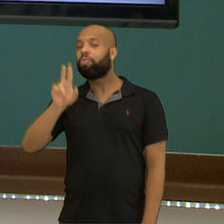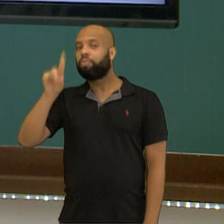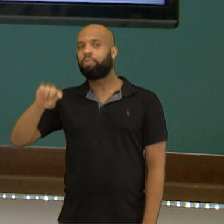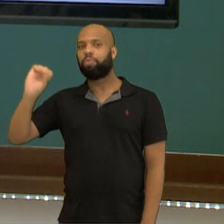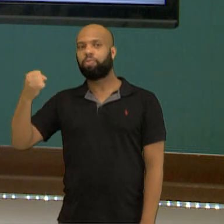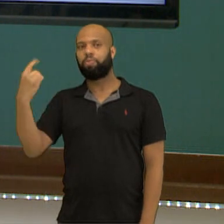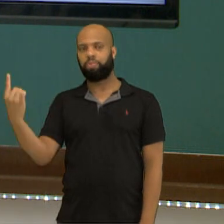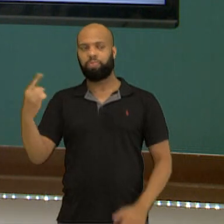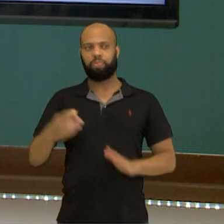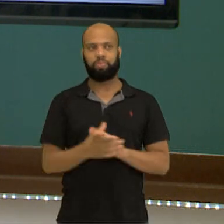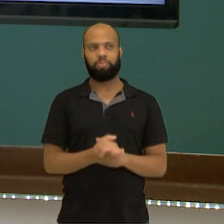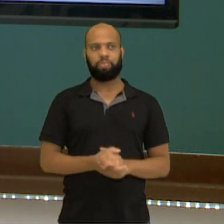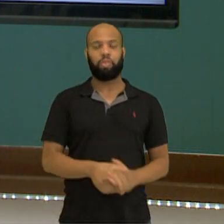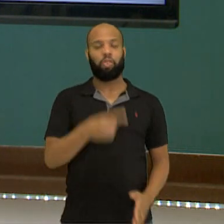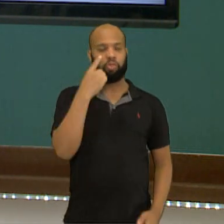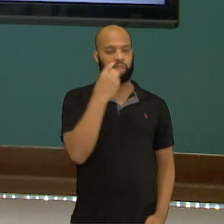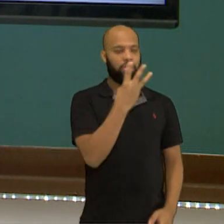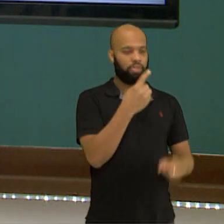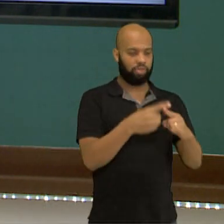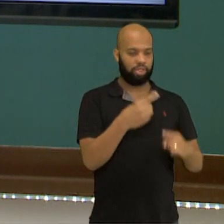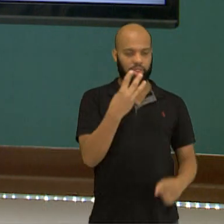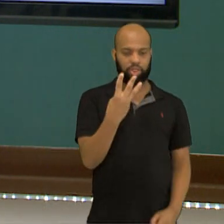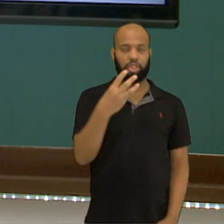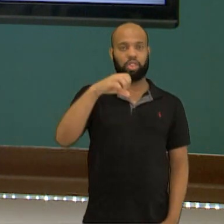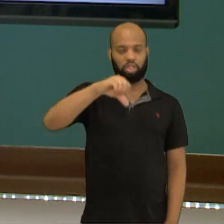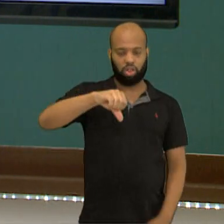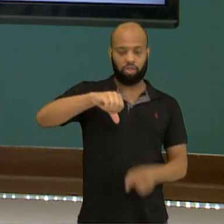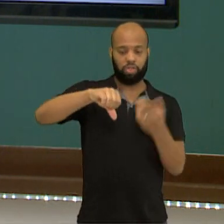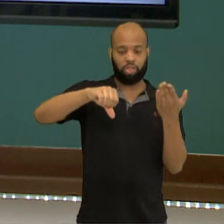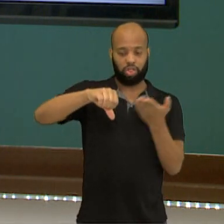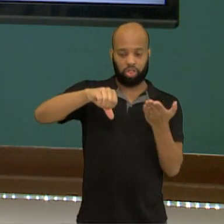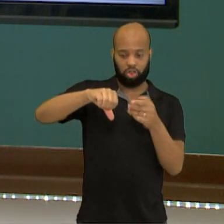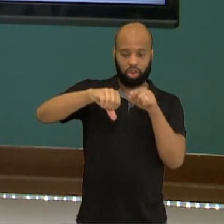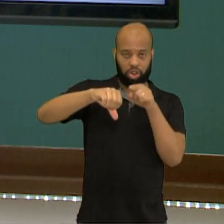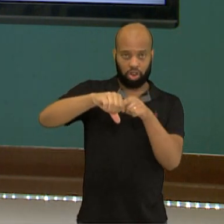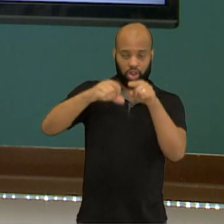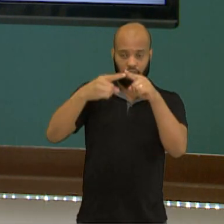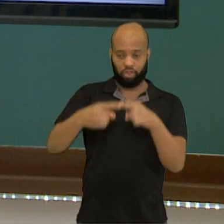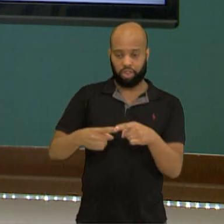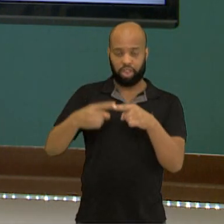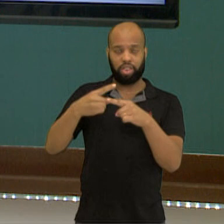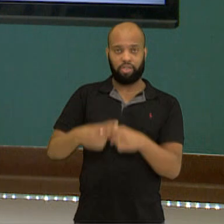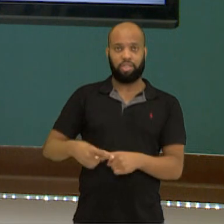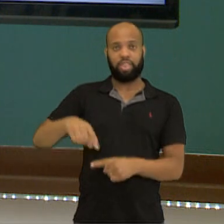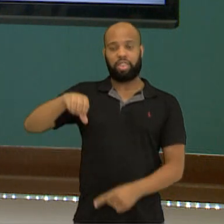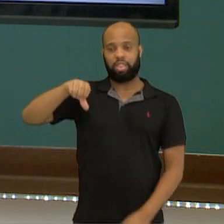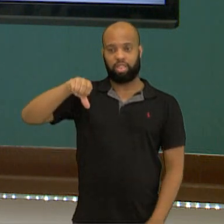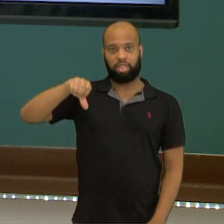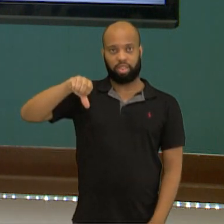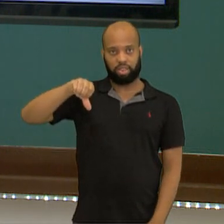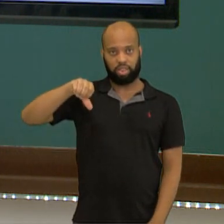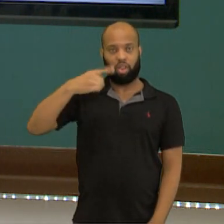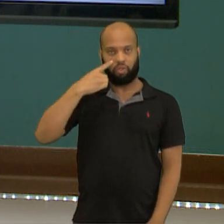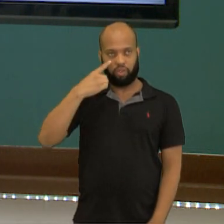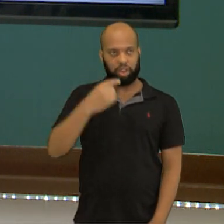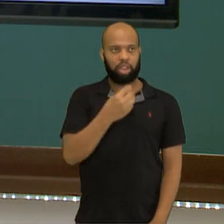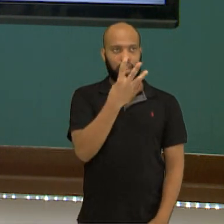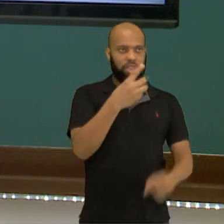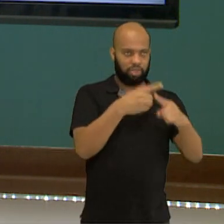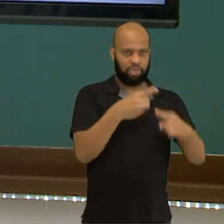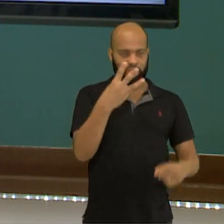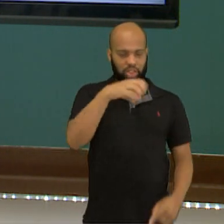fator. 3 vezes 3, 9. Ah, então se eu pegar esses 2, 3 dá 9. Se eu pegar esses 2, 3 dá 9. Então eu posso